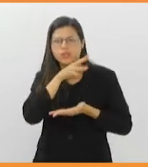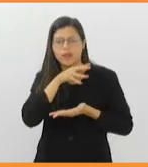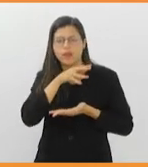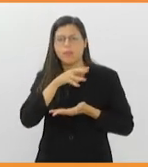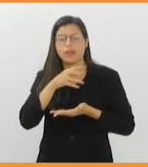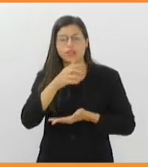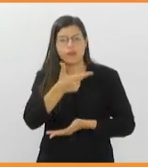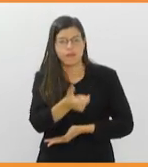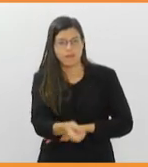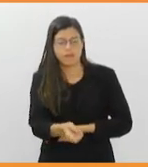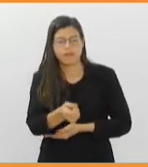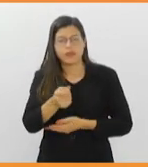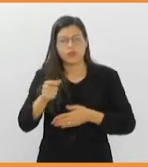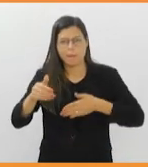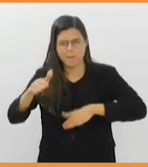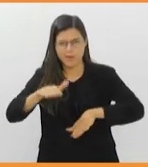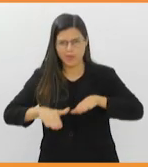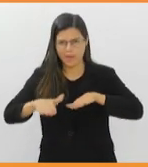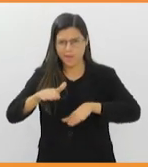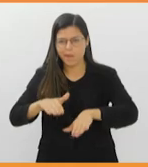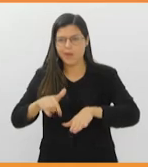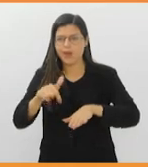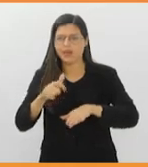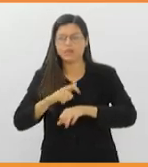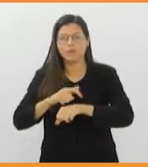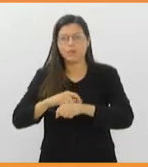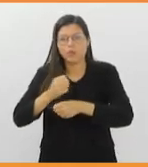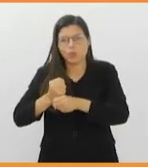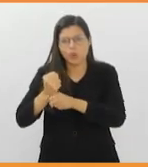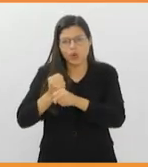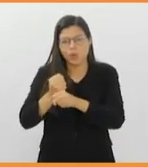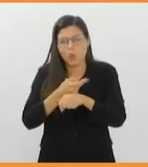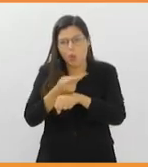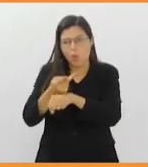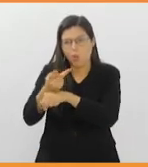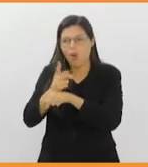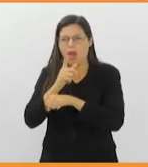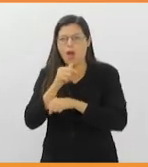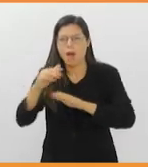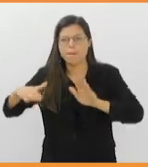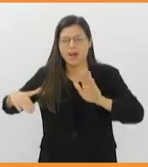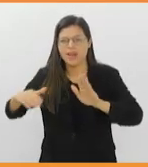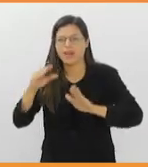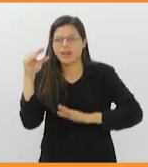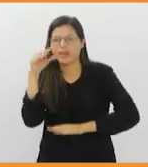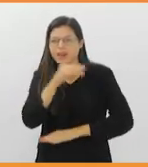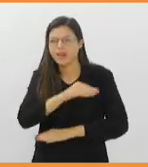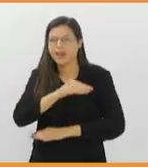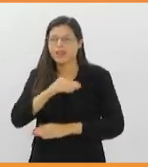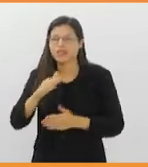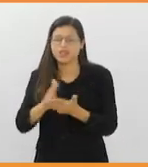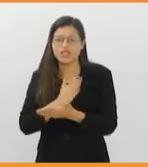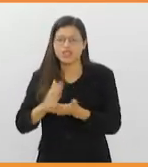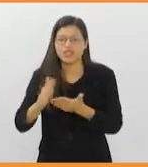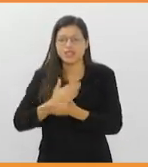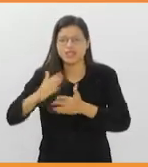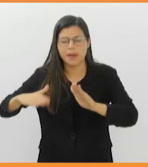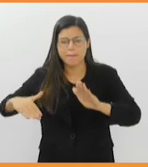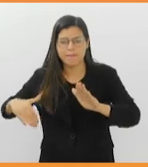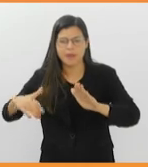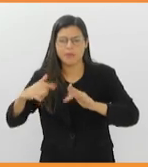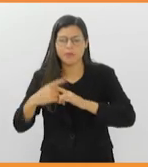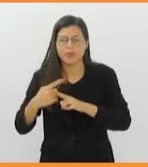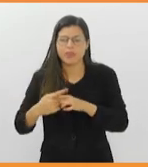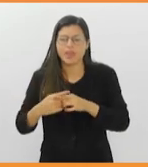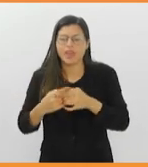são pinguins, que nesta época do ano buscam águas quentes e muitas vezes vão parar nas areias das praias por conta do cansaço extremo